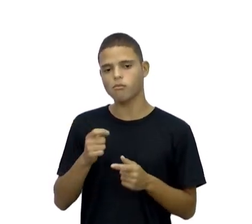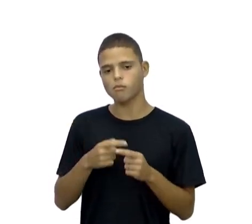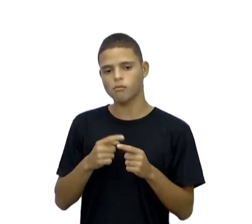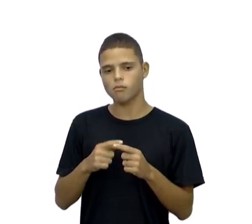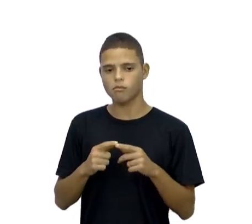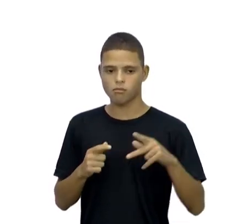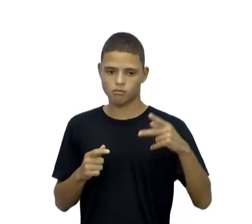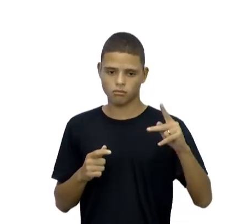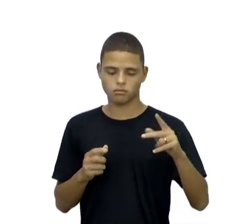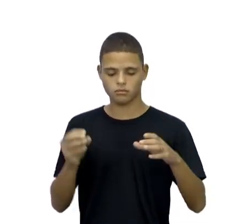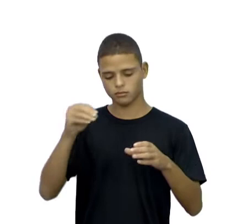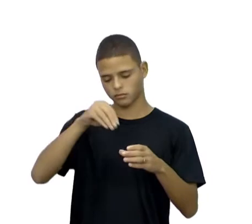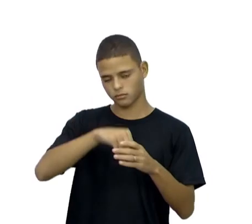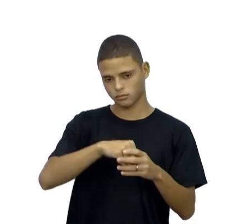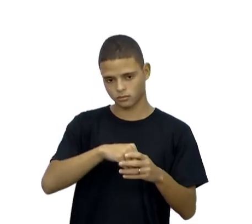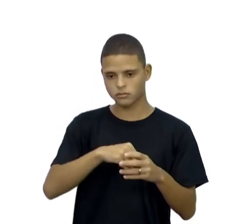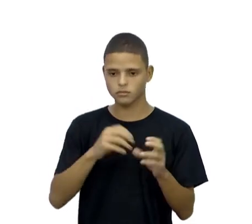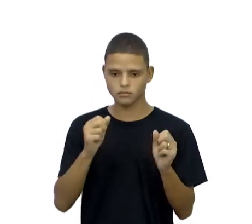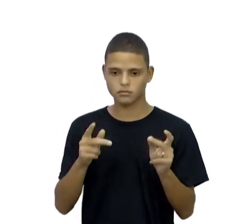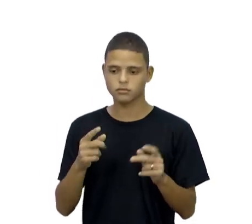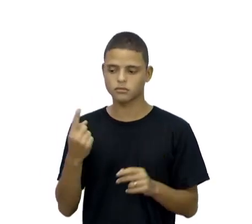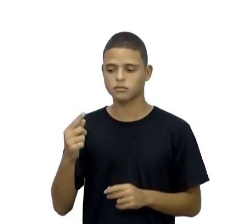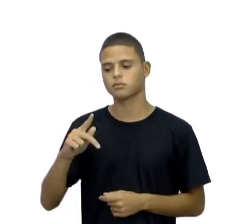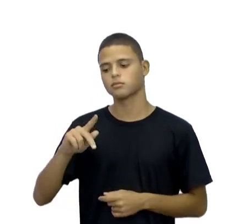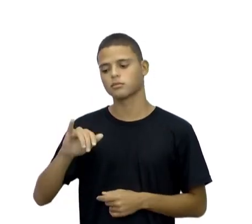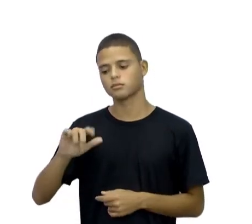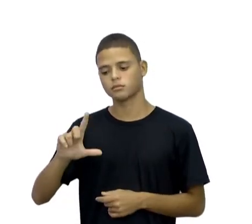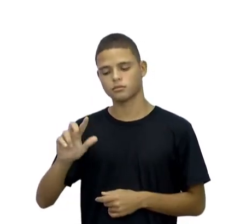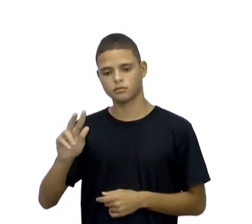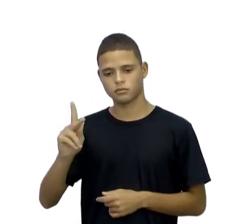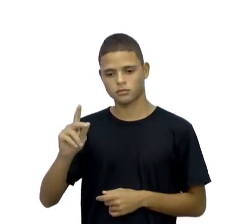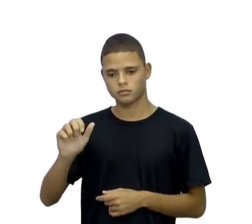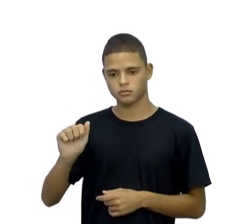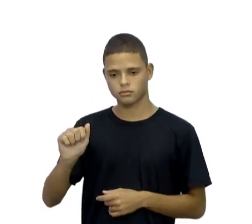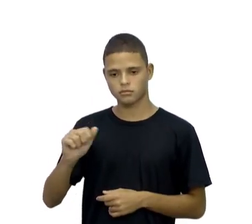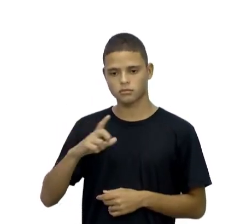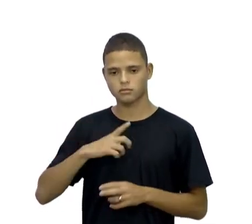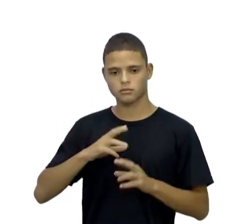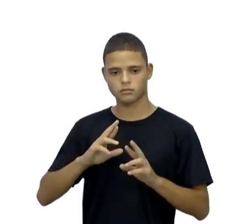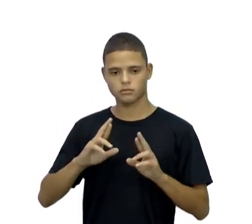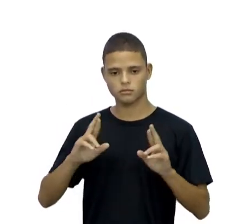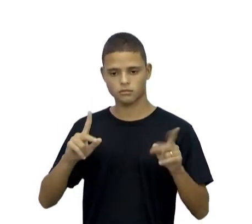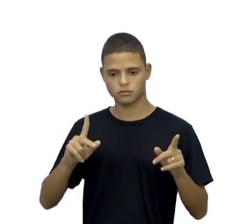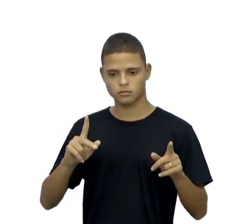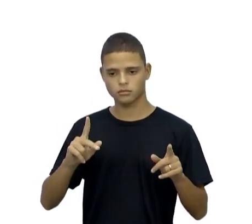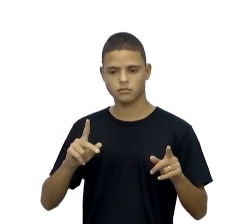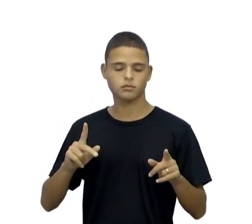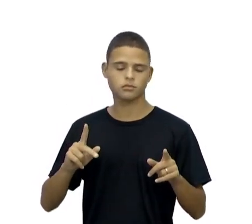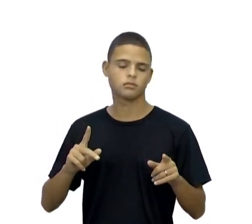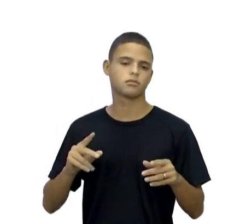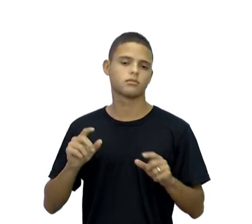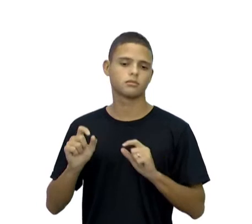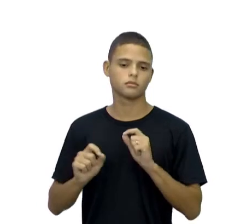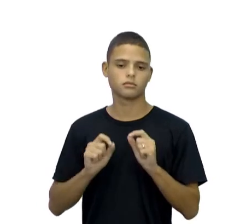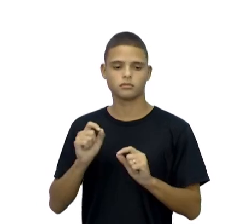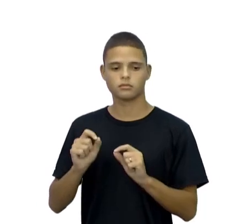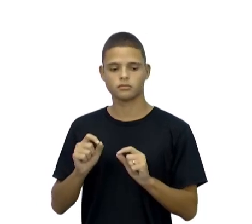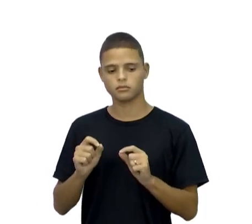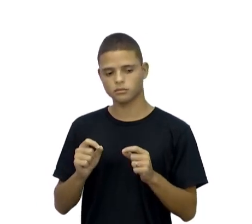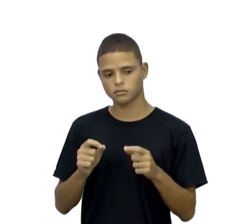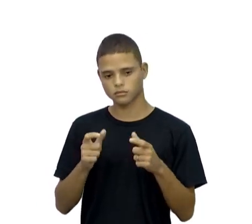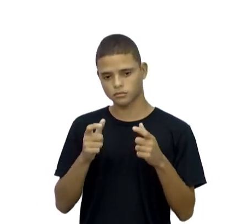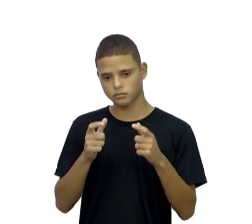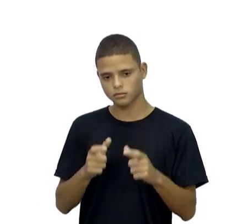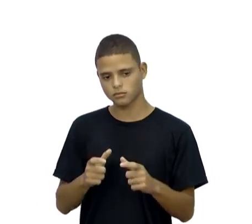aqui no interior. Então, uma pilha tem essa diferença de potencial. O que é a diferença? É um lugar